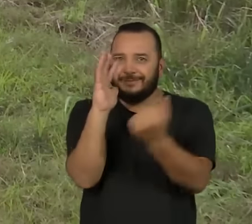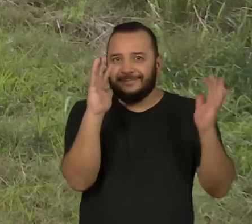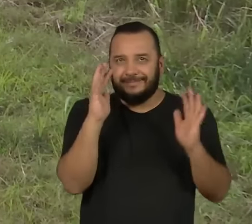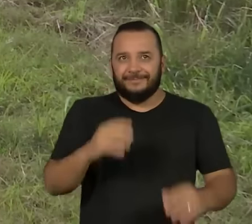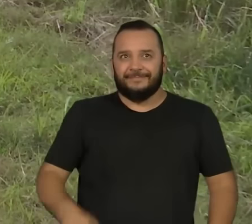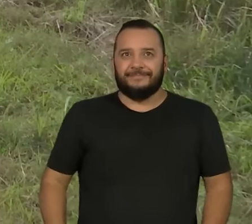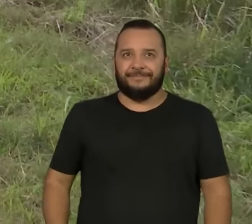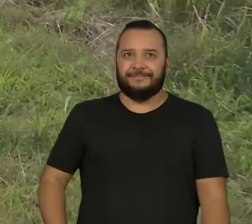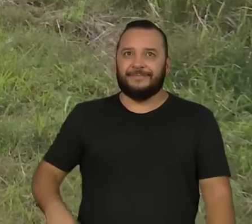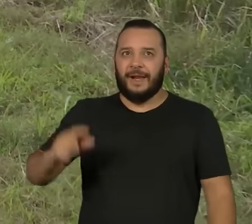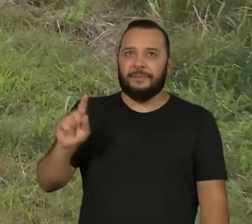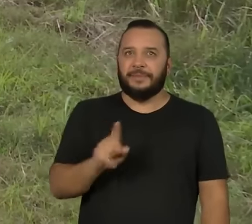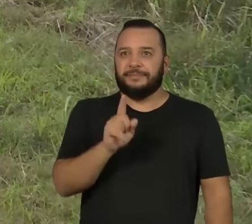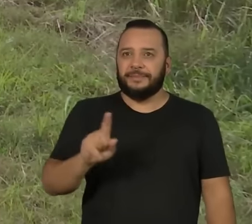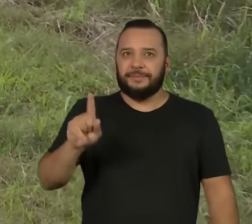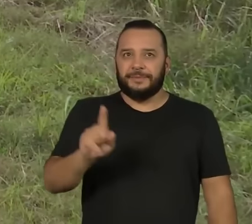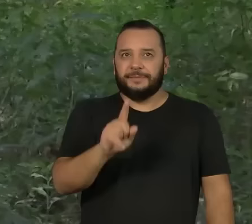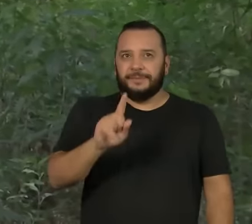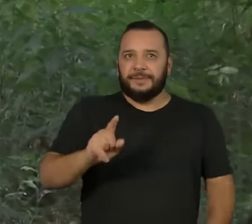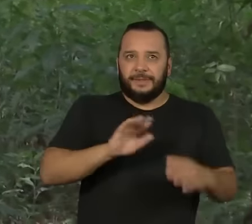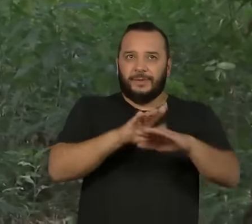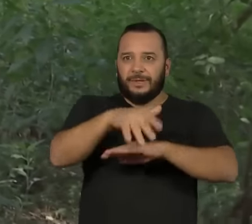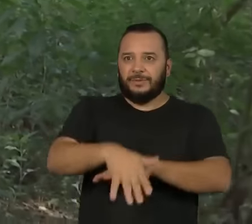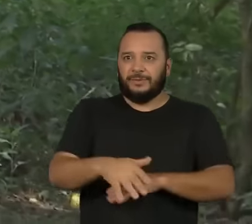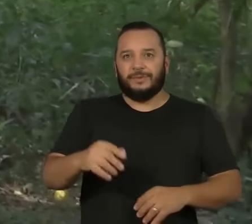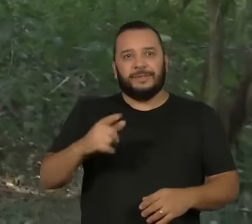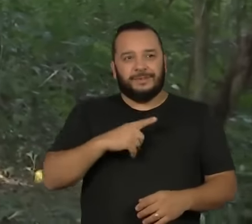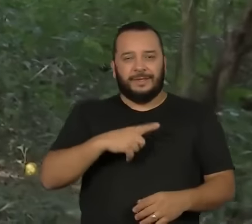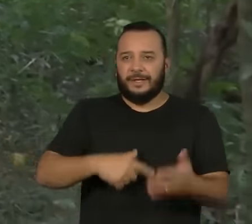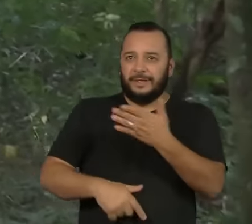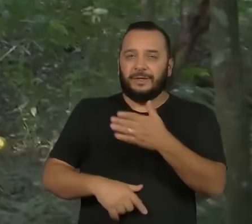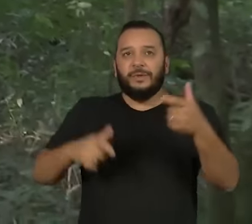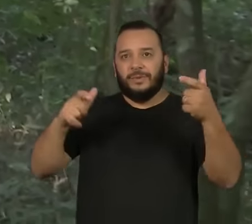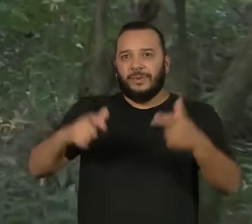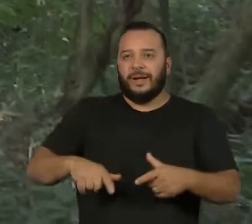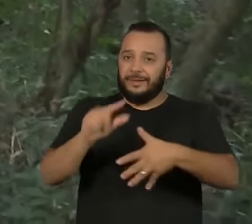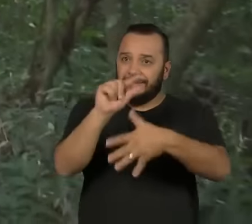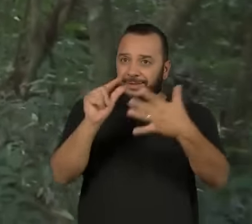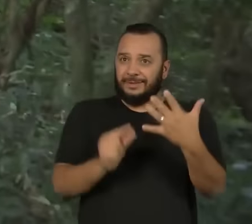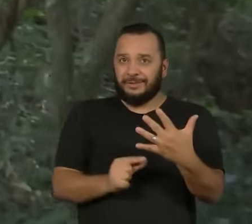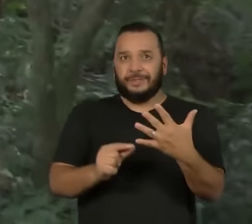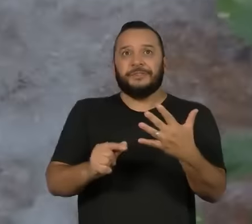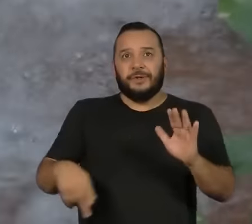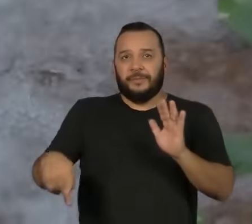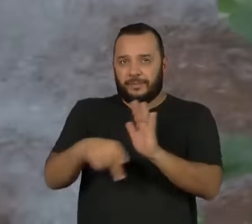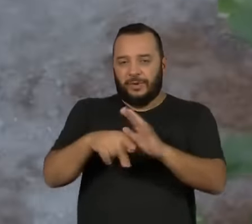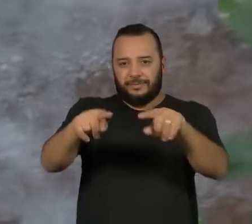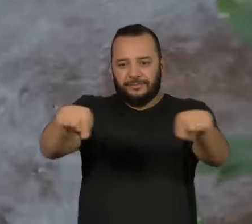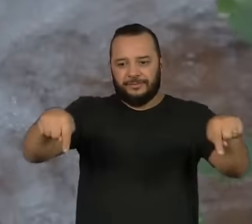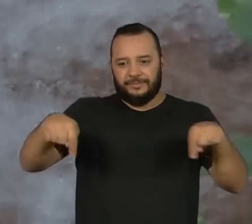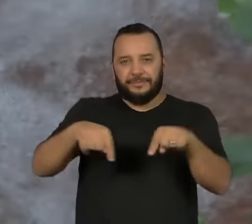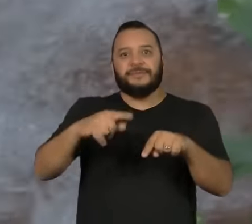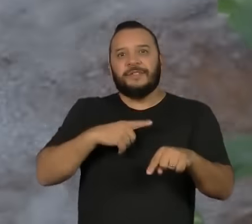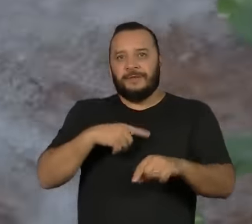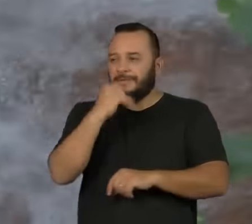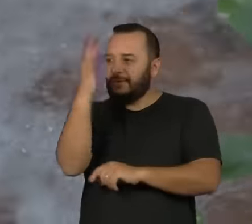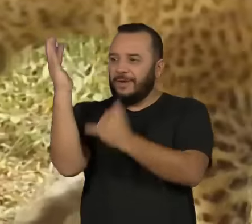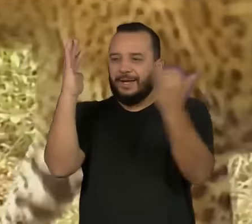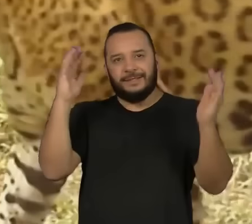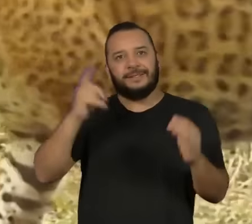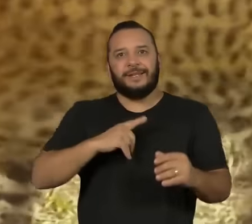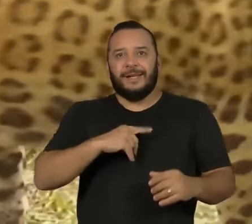Caminhando na direção do Parque do Iguaçu, chegamos ao remanescente de Mata Atlântica da propriedade, onde tem floresta, tem